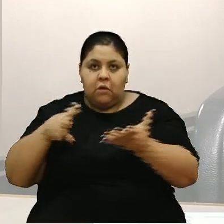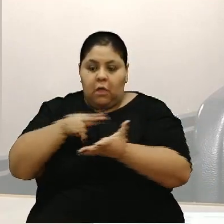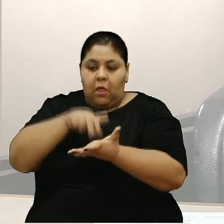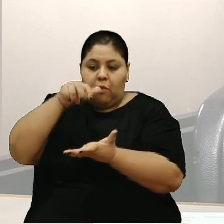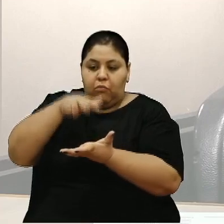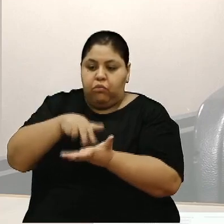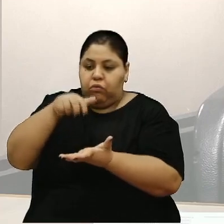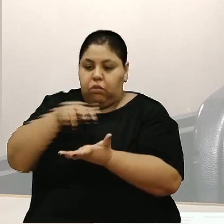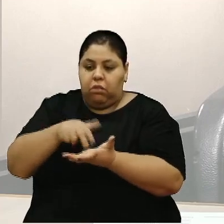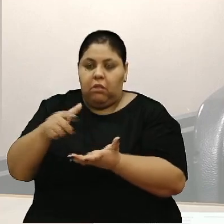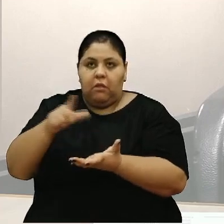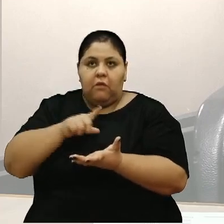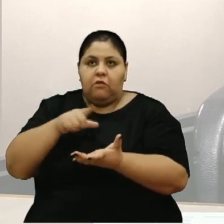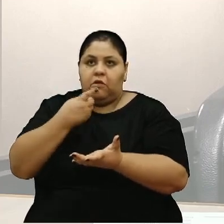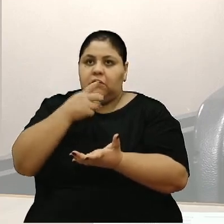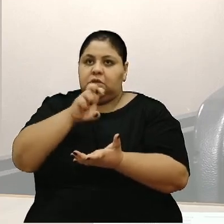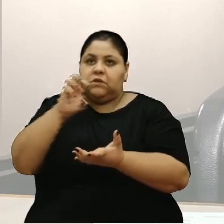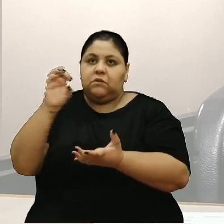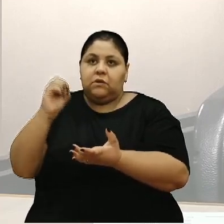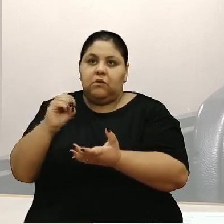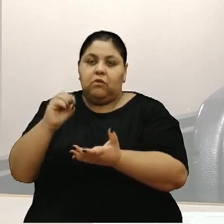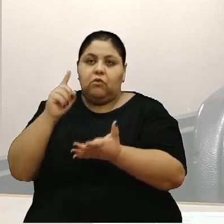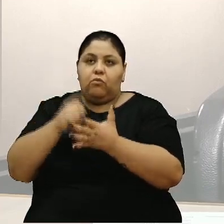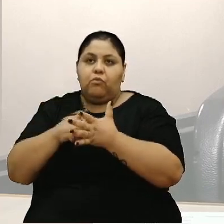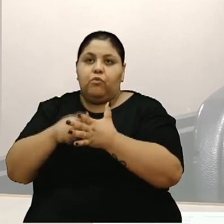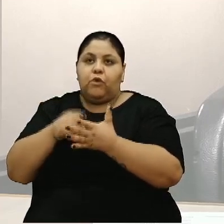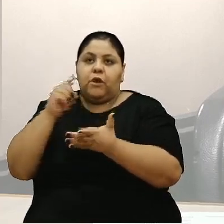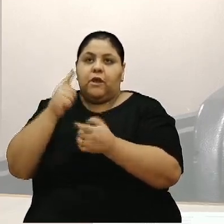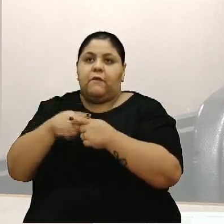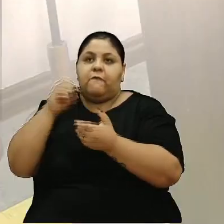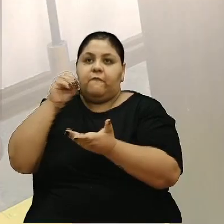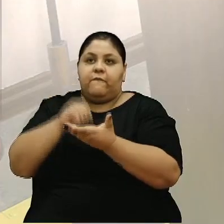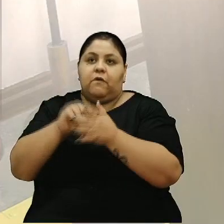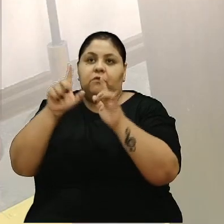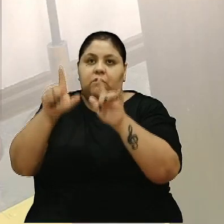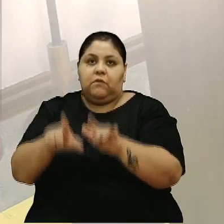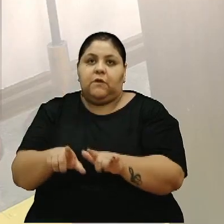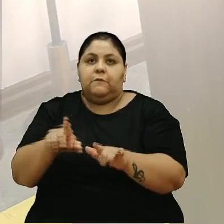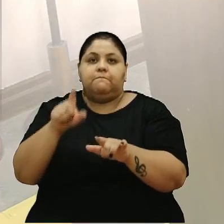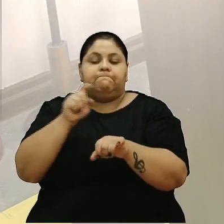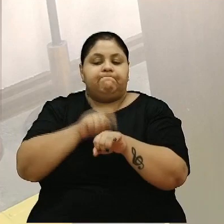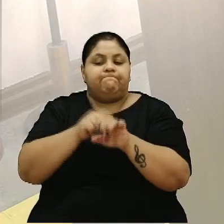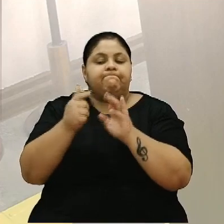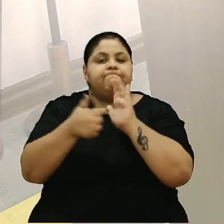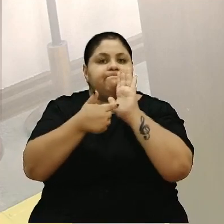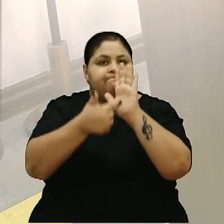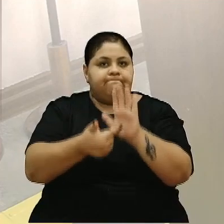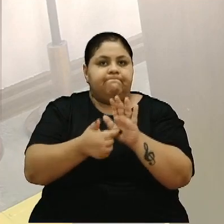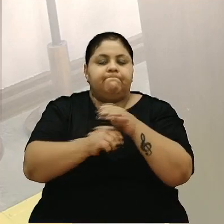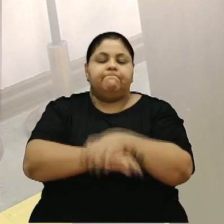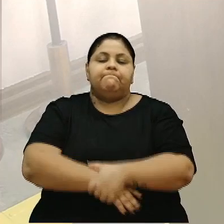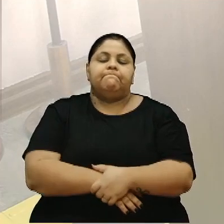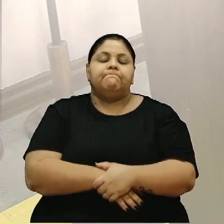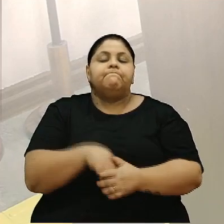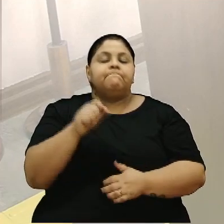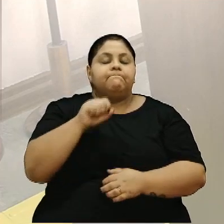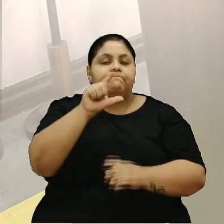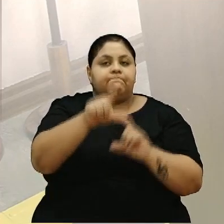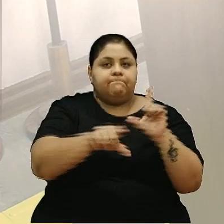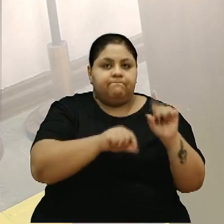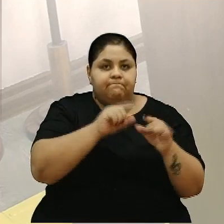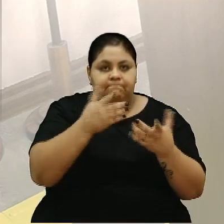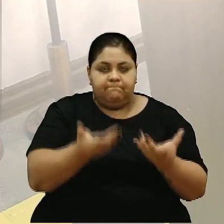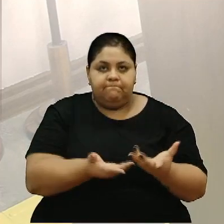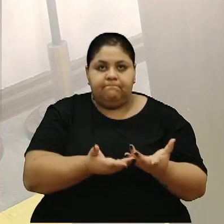tem 150 alunos porque não tem lugar. O tempo mostra. É isso, são decisões. Por exemplo, ali